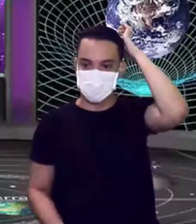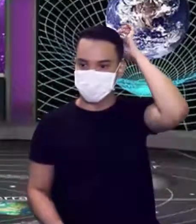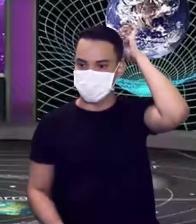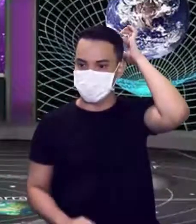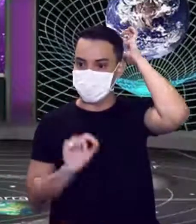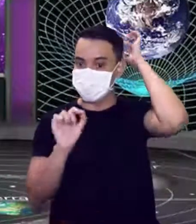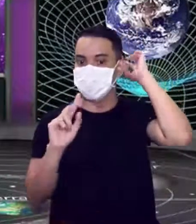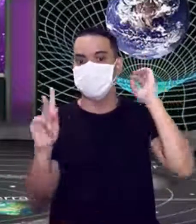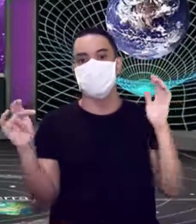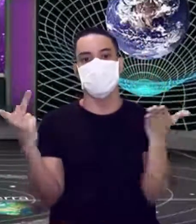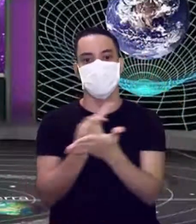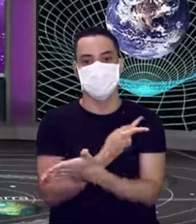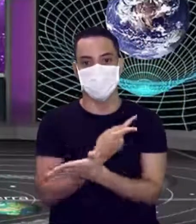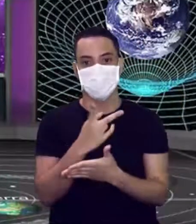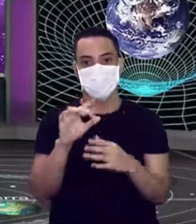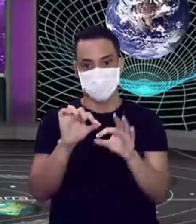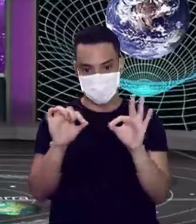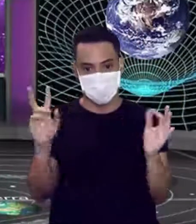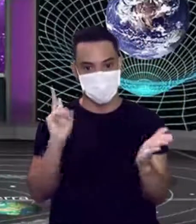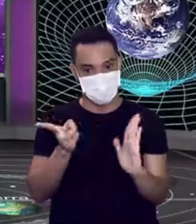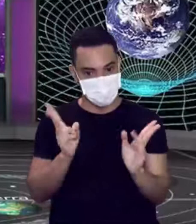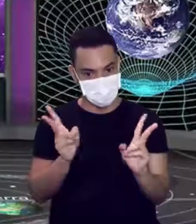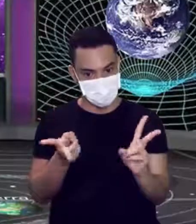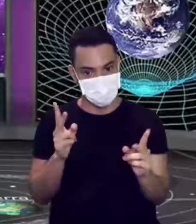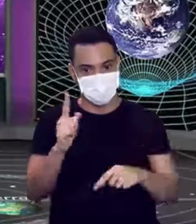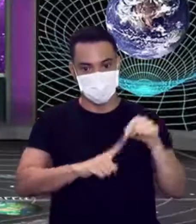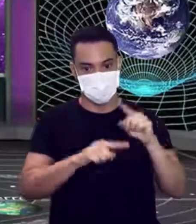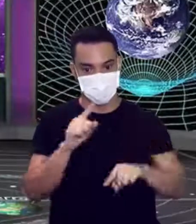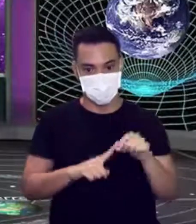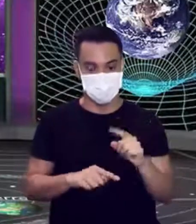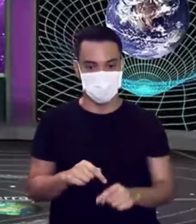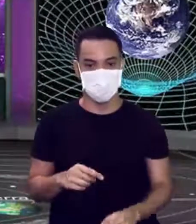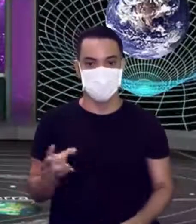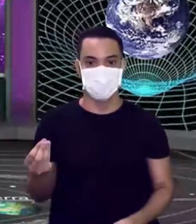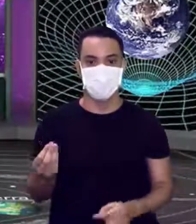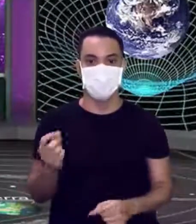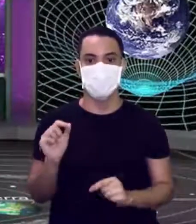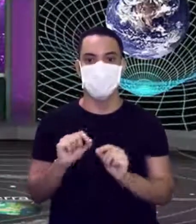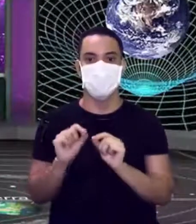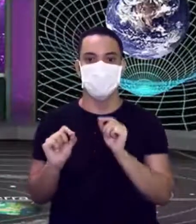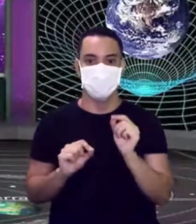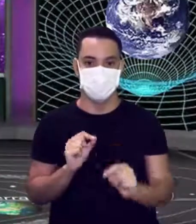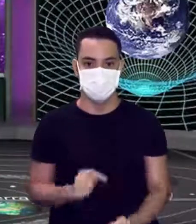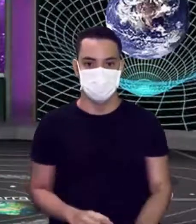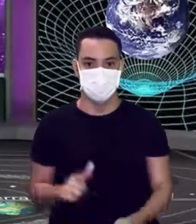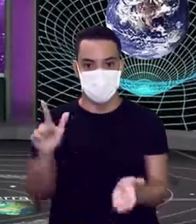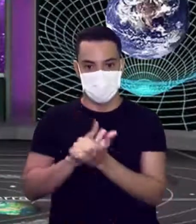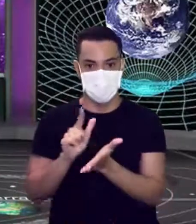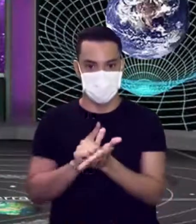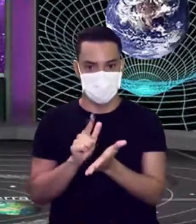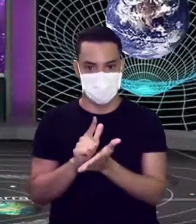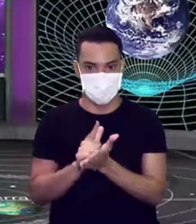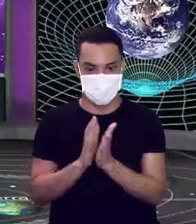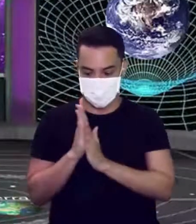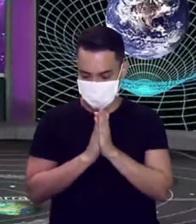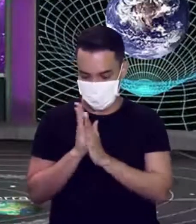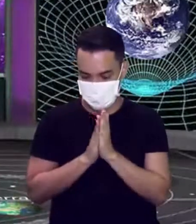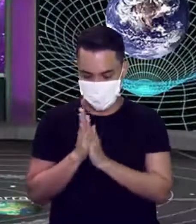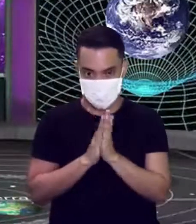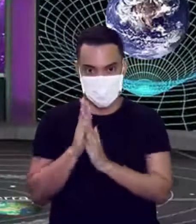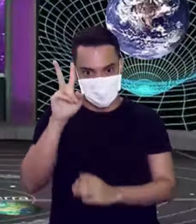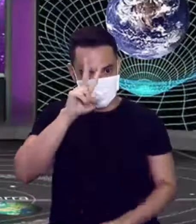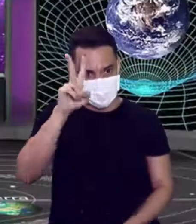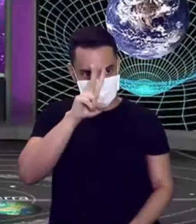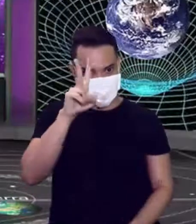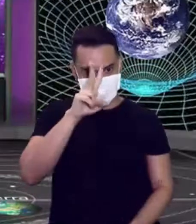acontecer? Eu vou pegar isso aqui, que é plástico, e vou atritar com papel. Pessoal, atrito é o